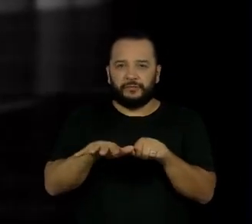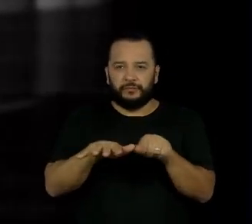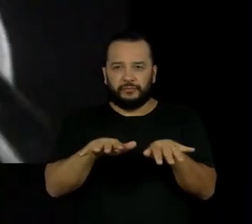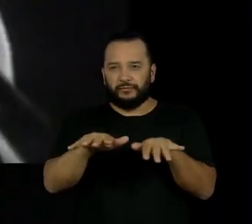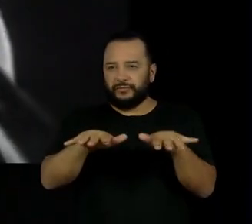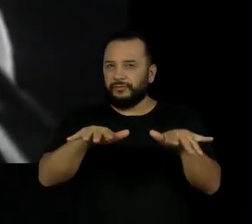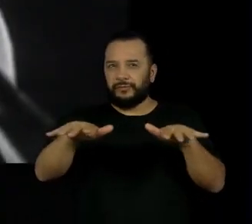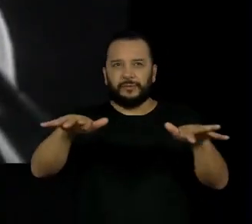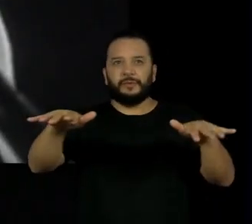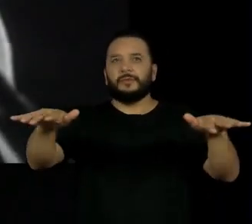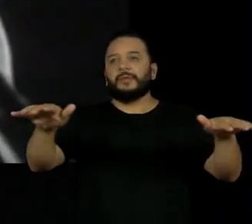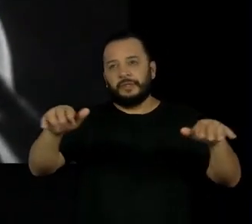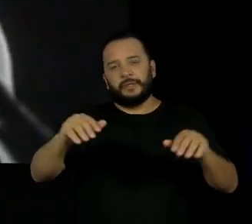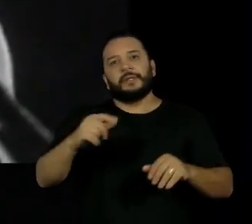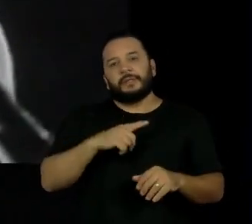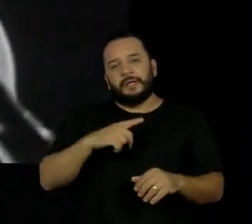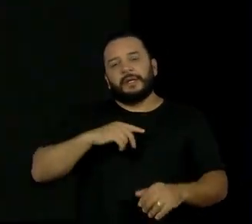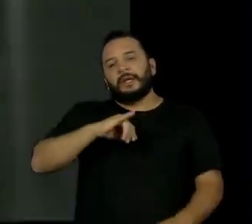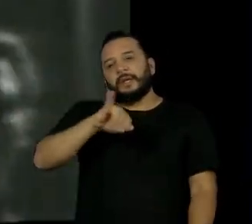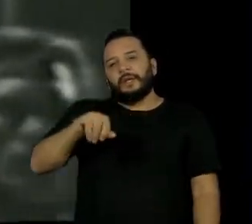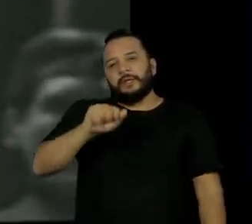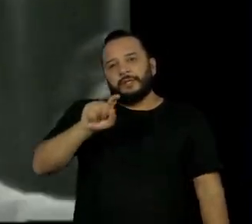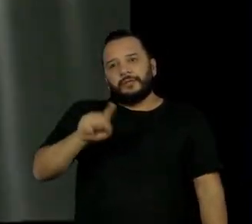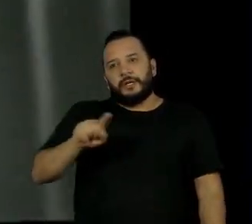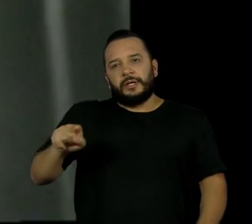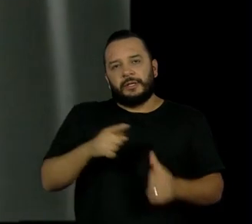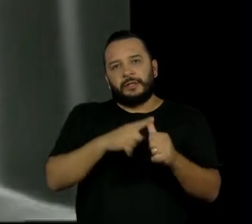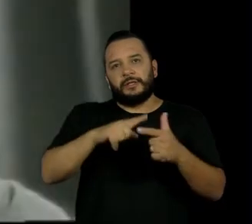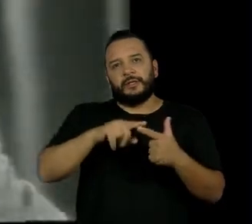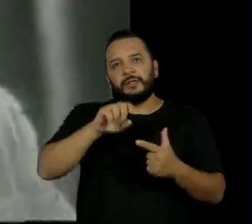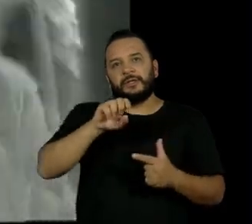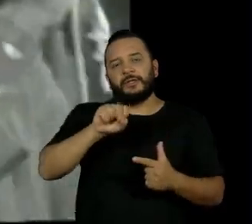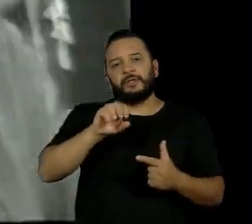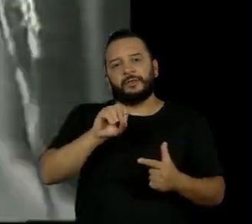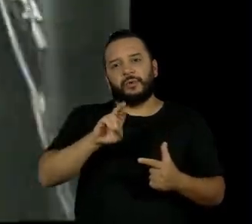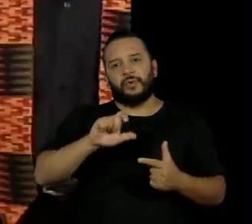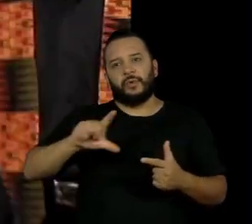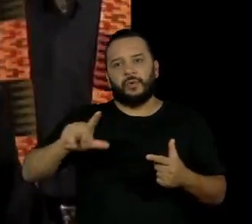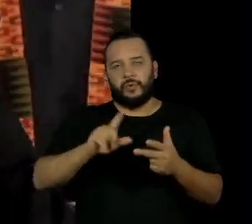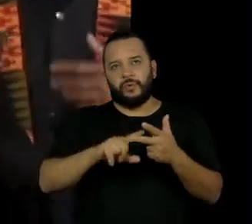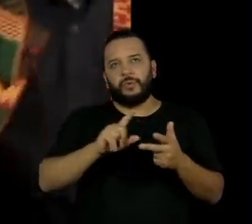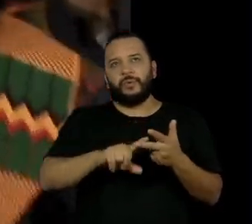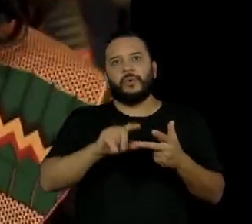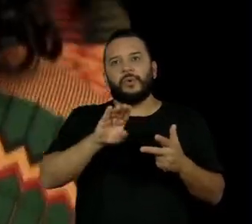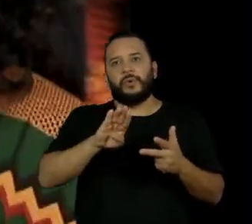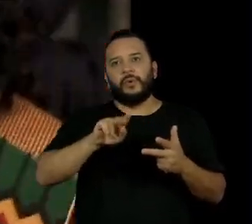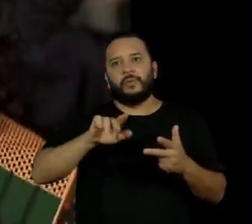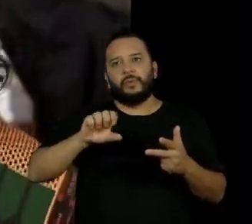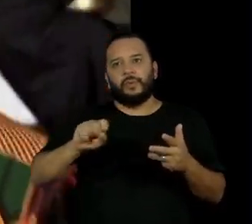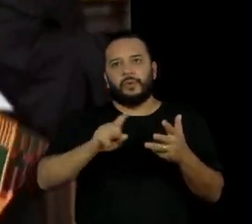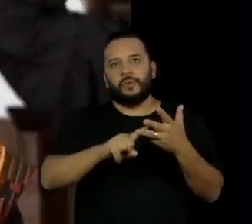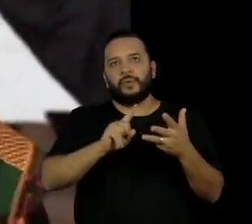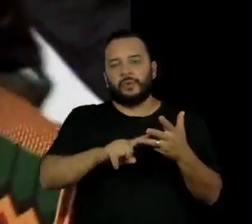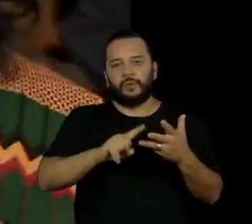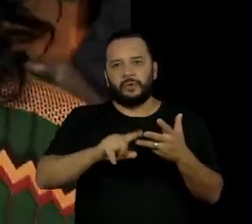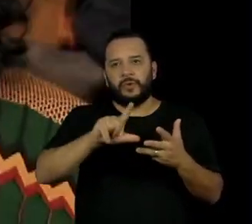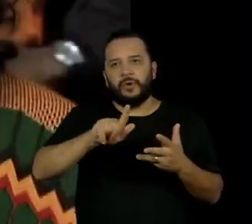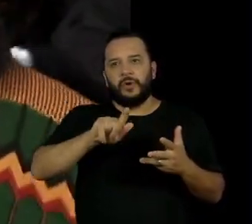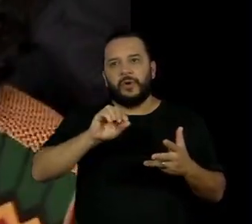que deram origem ao Jazz o gospel e várias outras manifestações